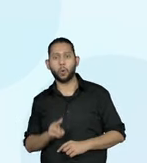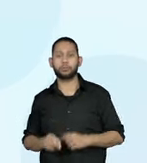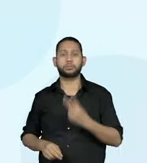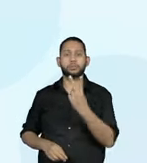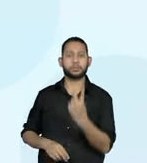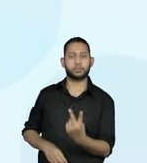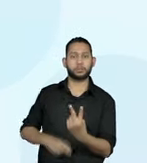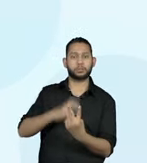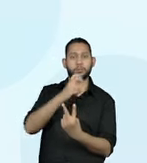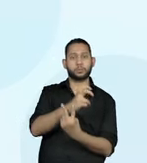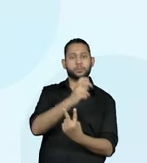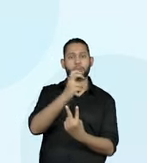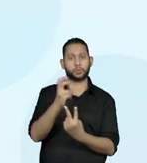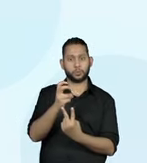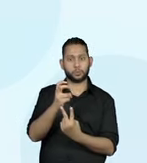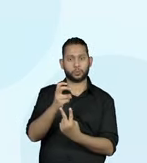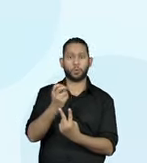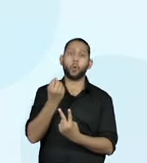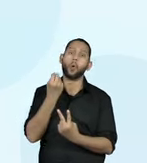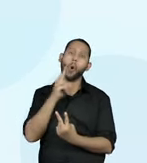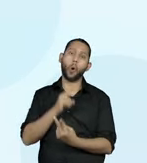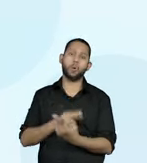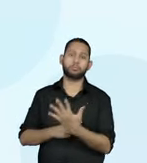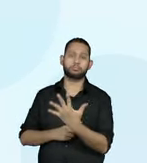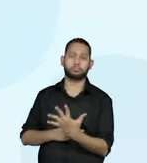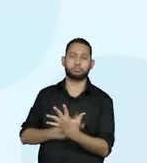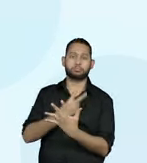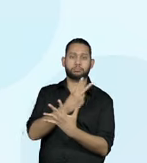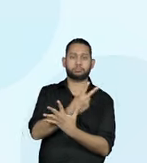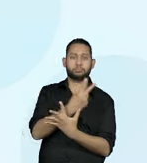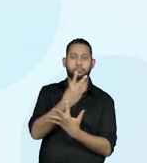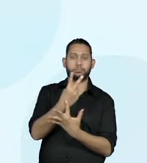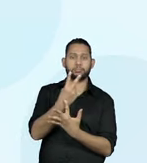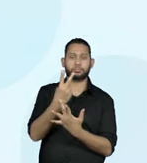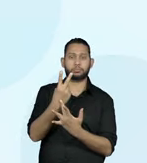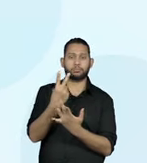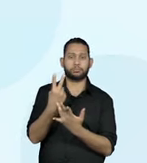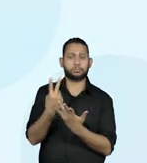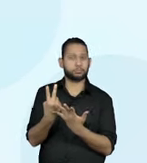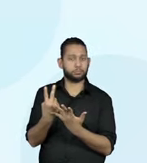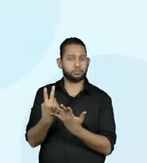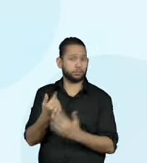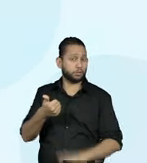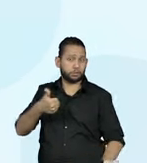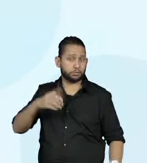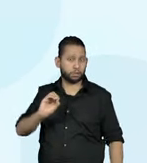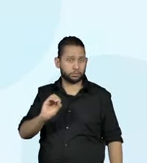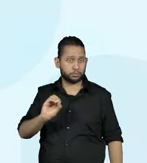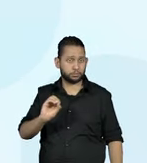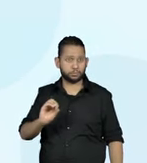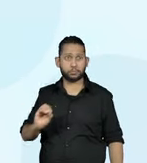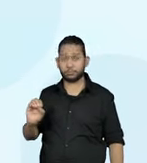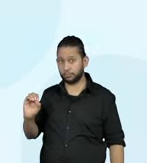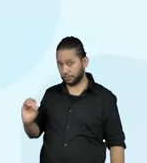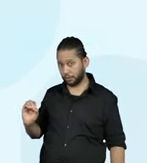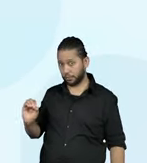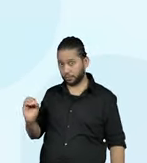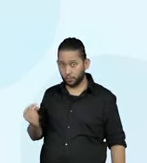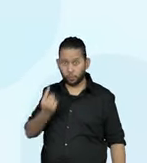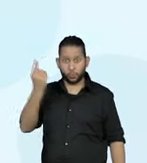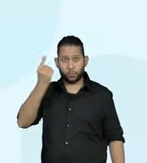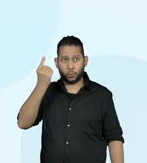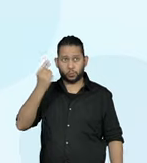vezes 2. E aí, pessoal, 2 vezes 5 é igual a 10, né? 0 subiu 1 aqui.